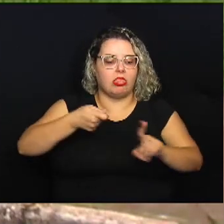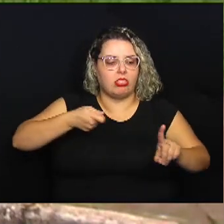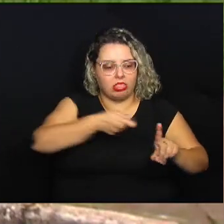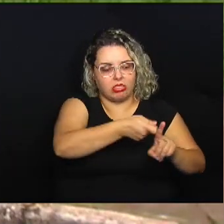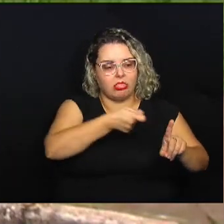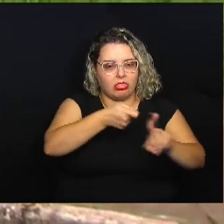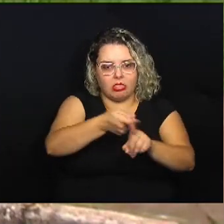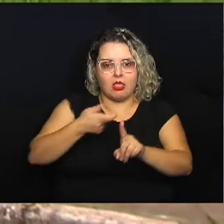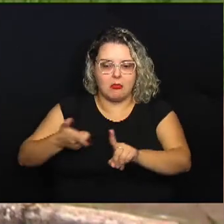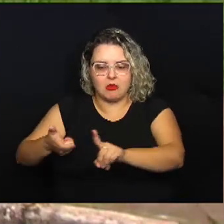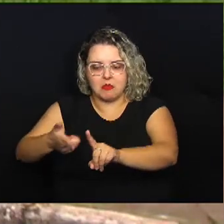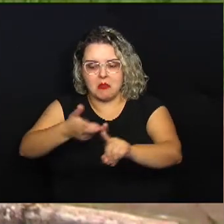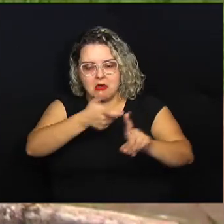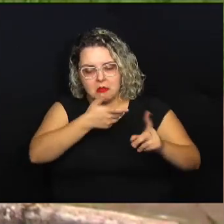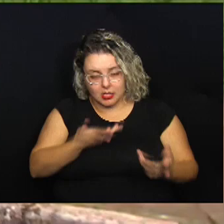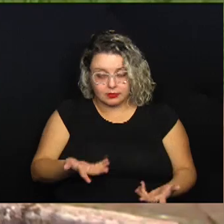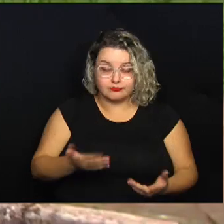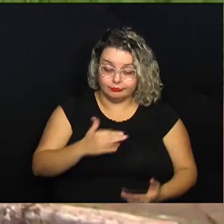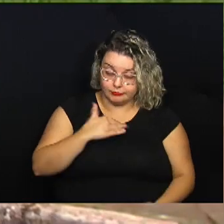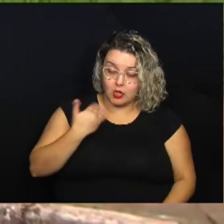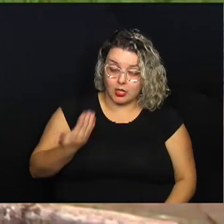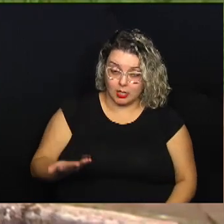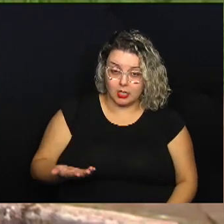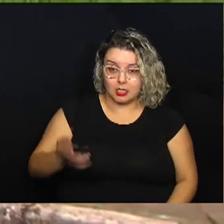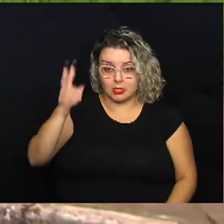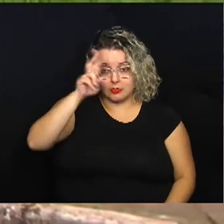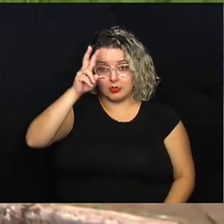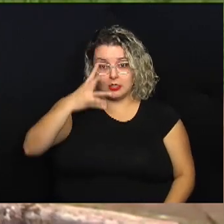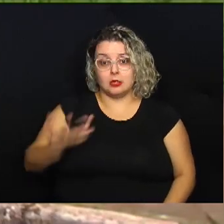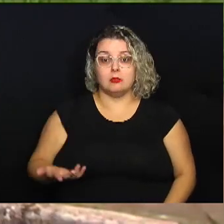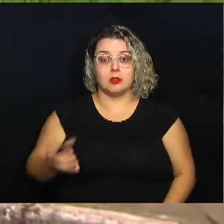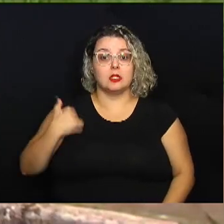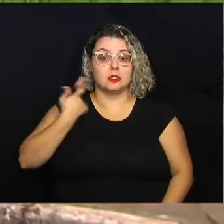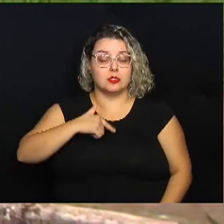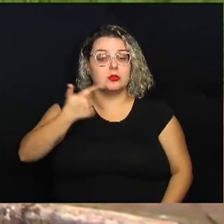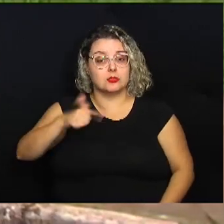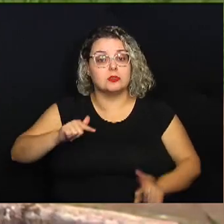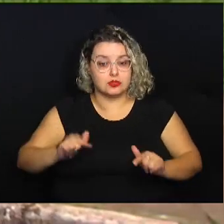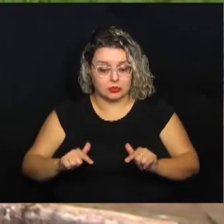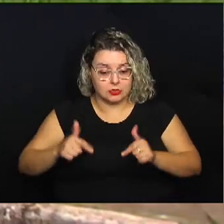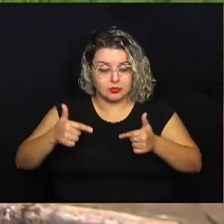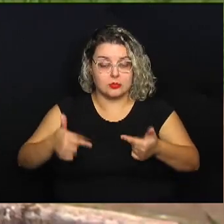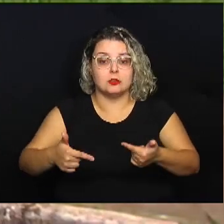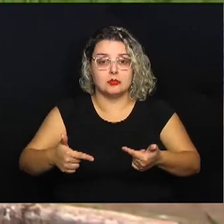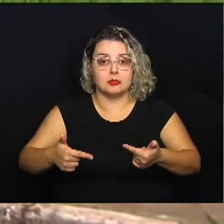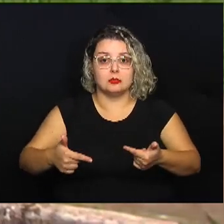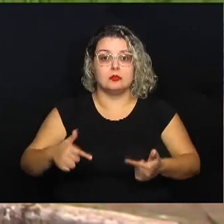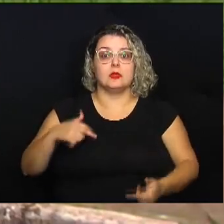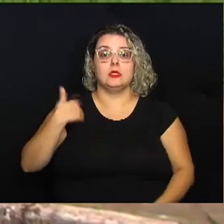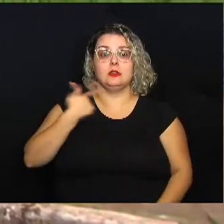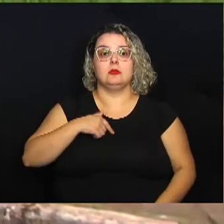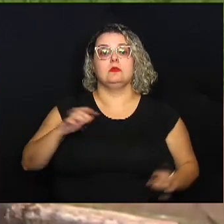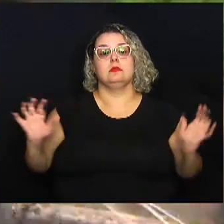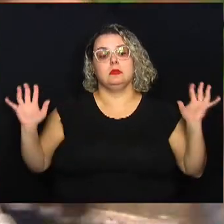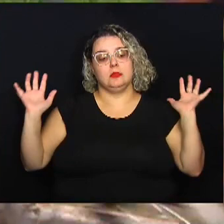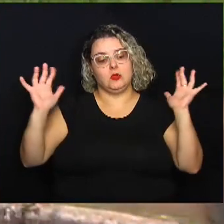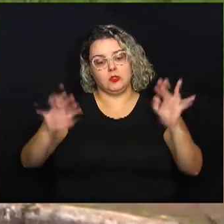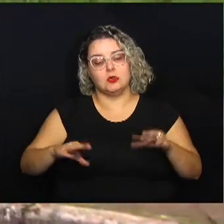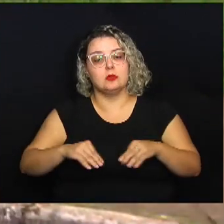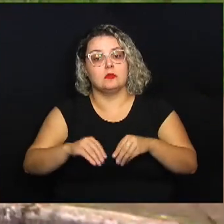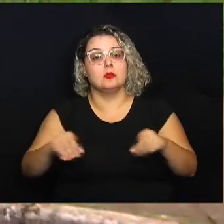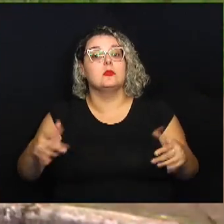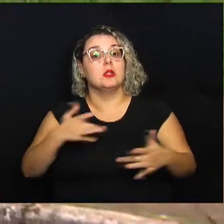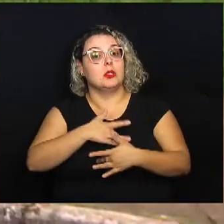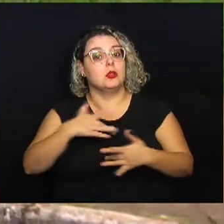E lembrar também que hoje em dia a gente continua essa luta, né, pela demarcação dos nossos territórios, pela saúde,